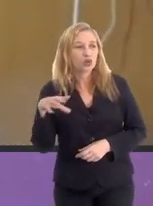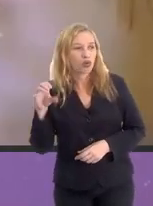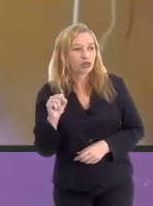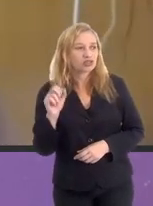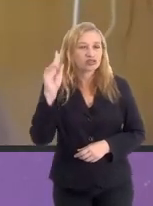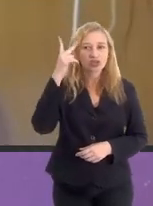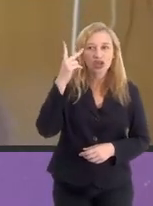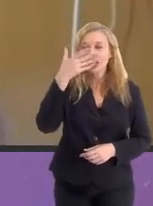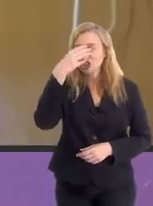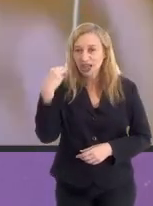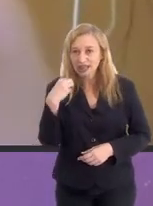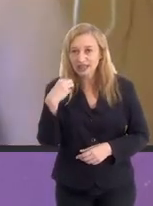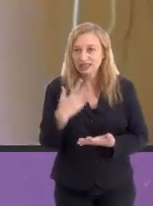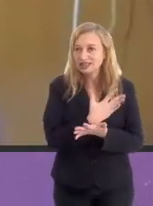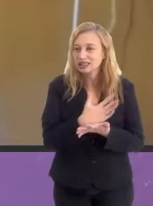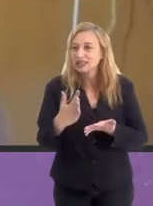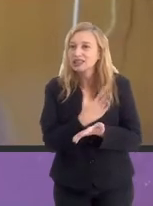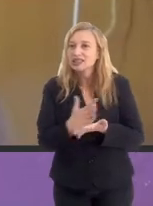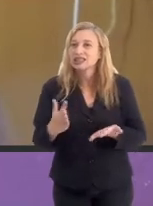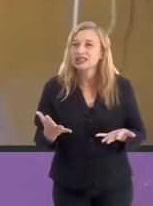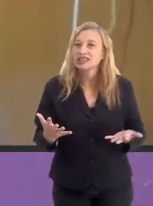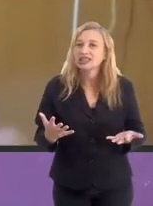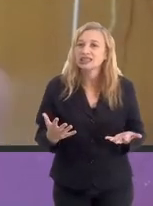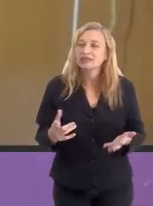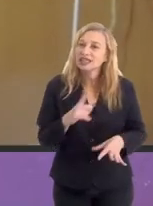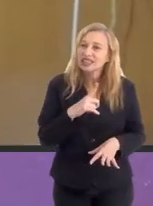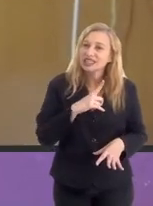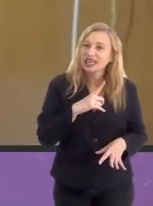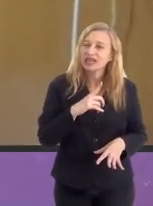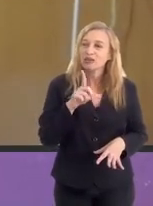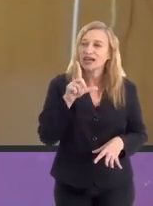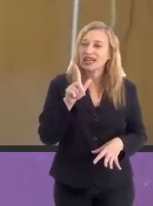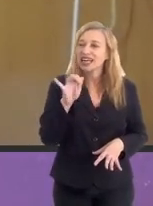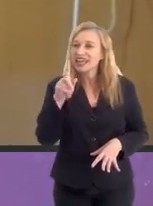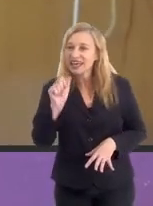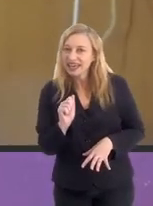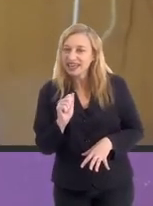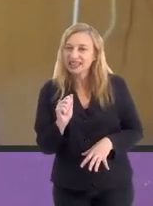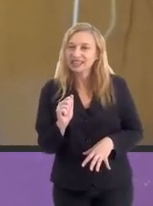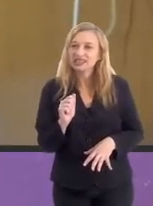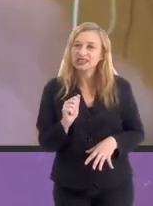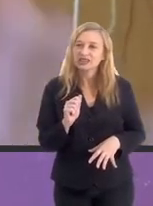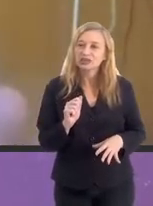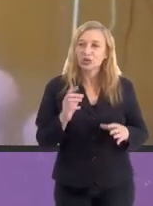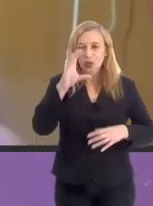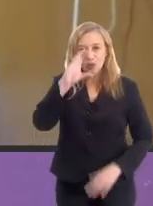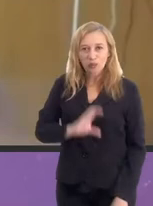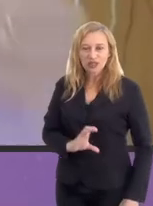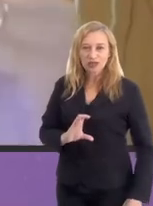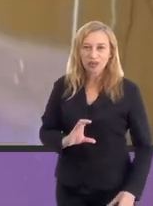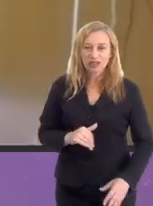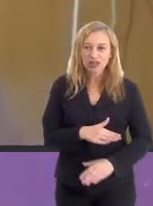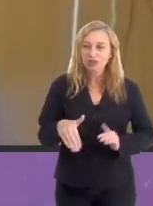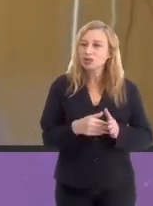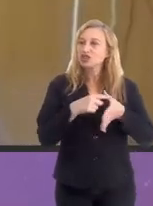e quando o homem essa história em algum momento a gente esquece que para que haja uma viga acima de tudo